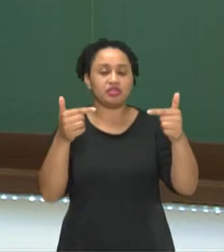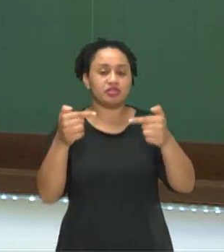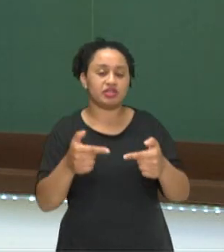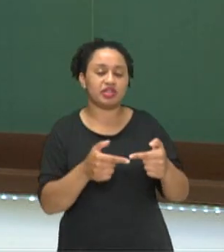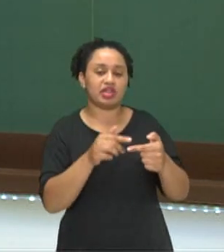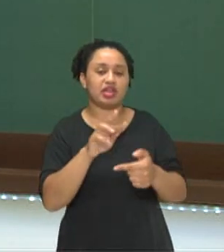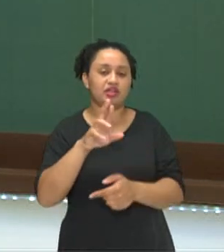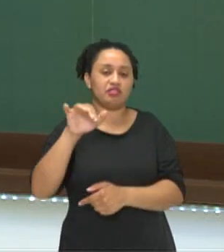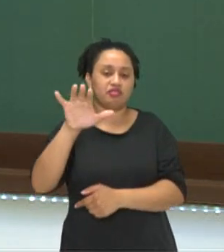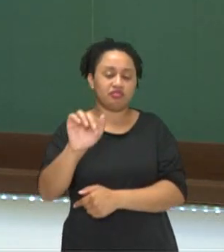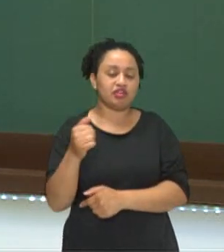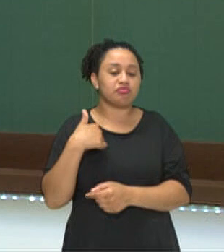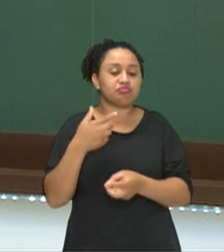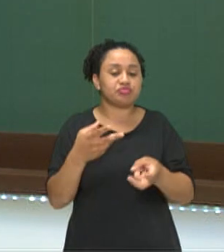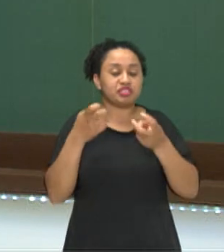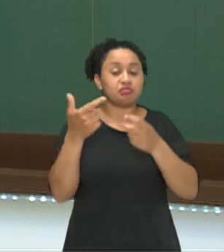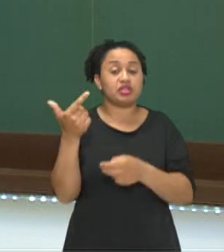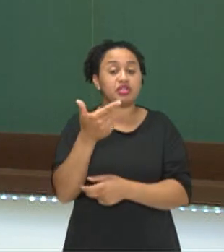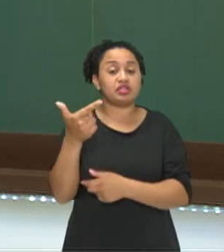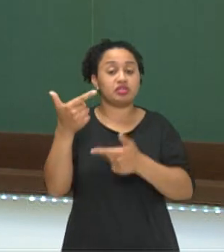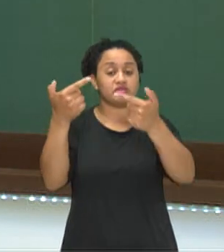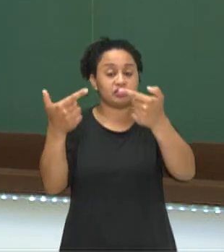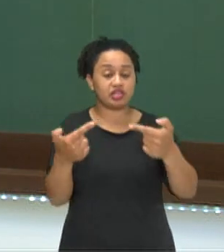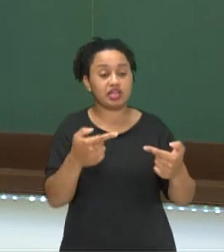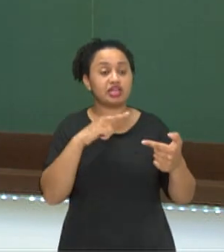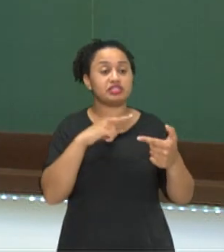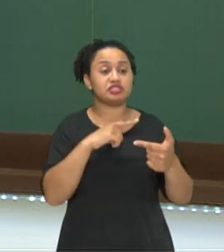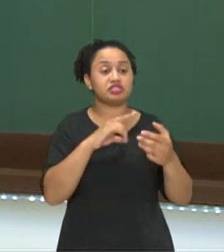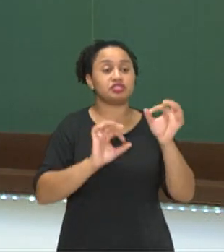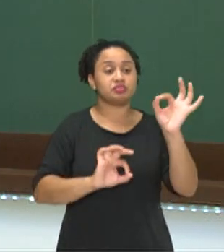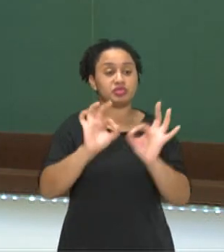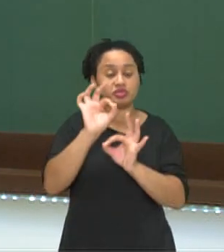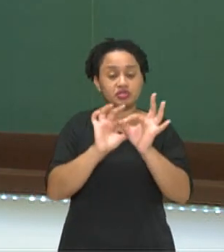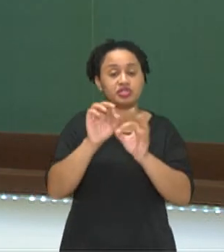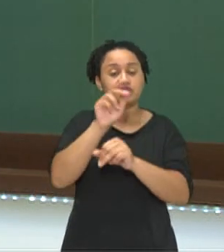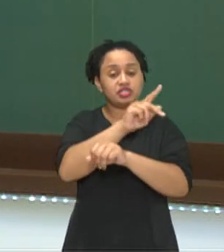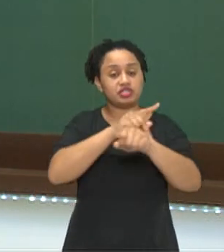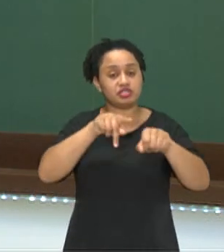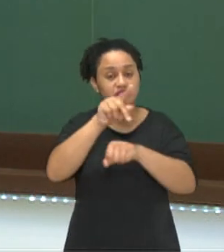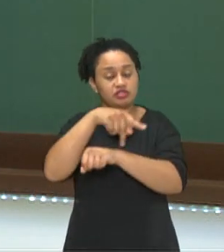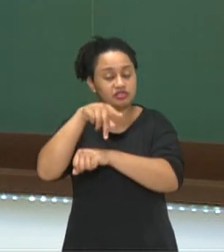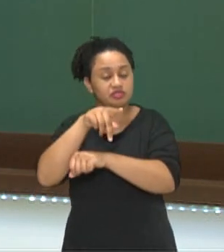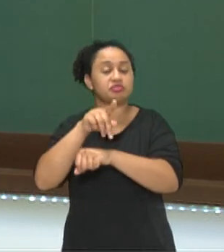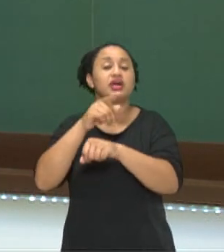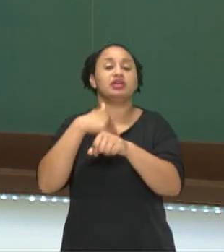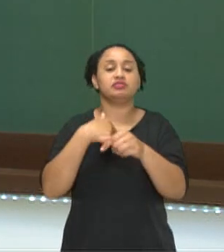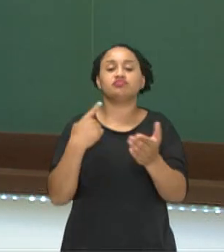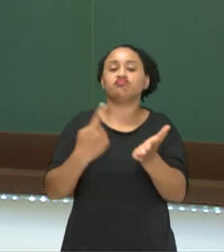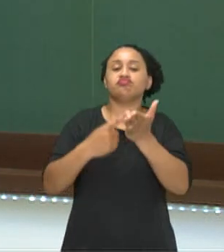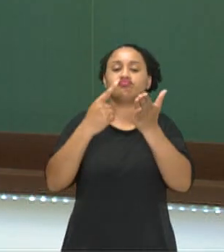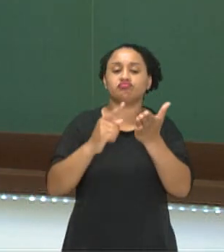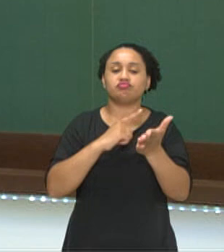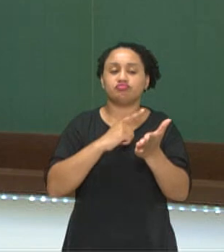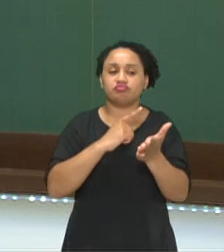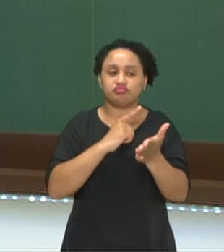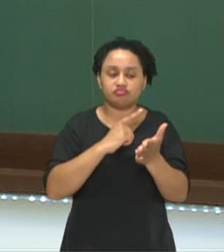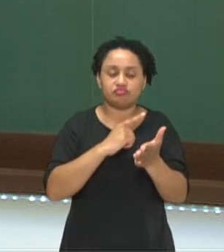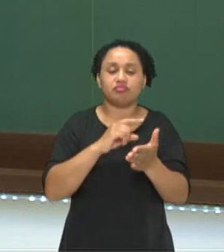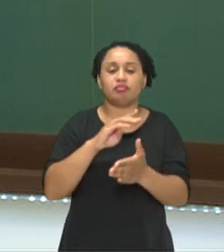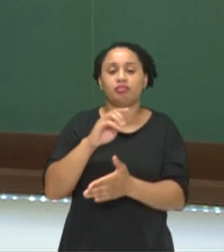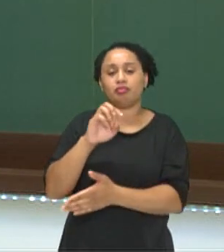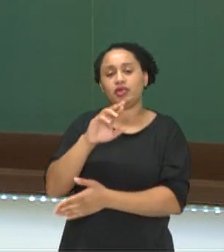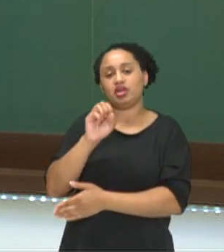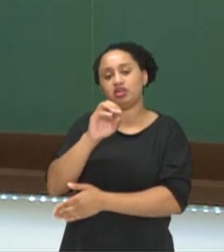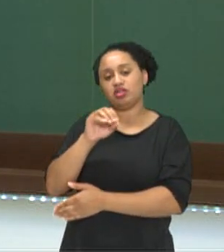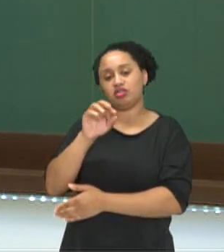que durante a Segunda Guerra nós tínhamos uma organização desses países entre pactos, Pacto de